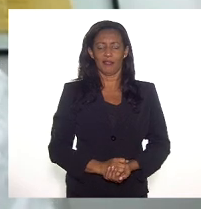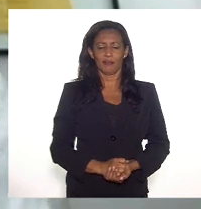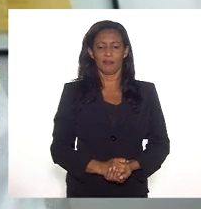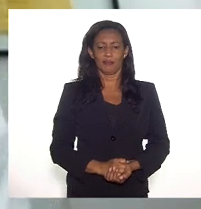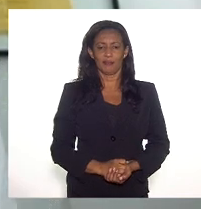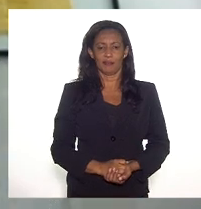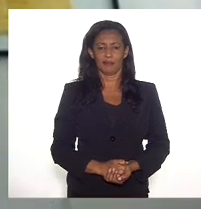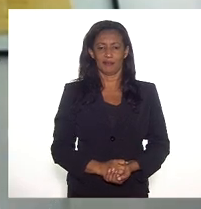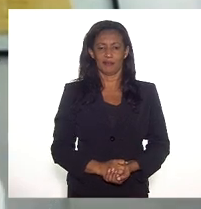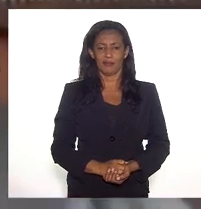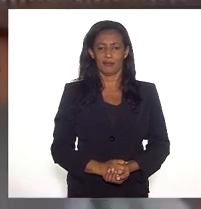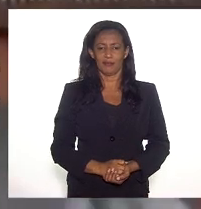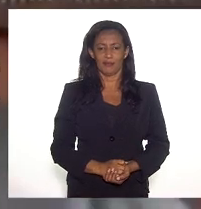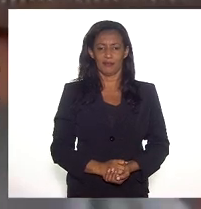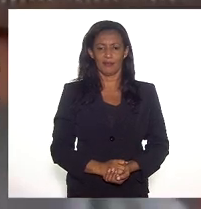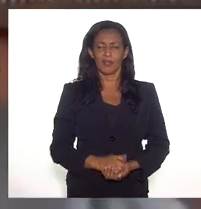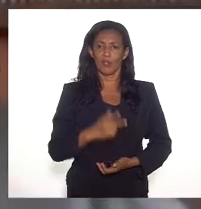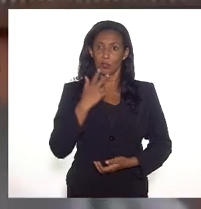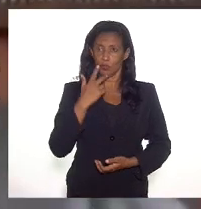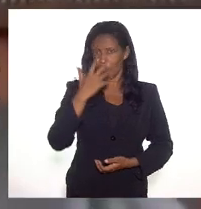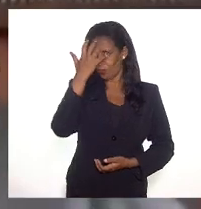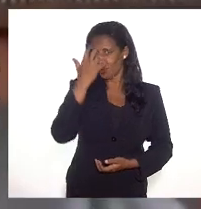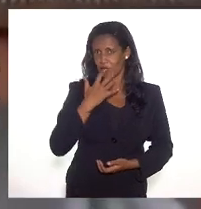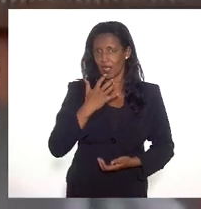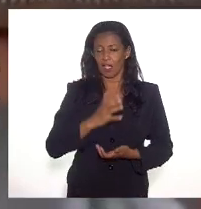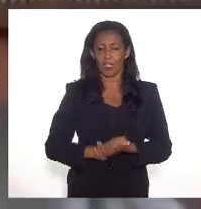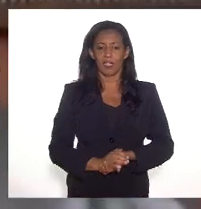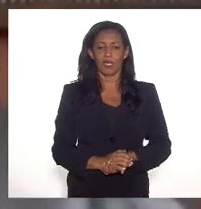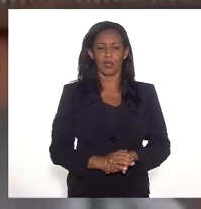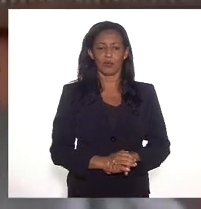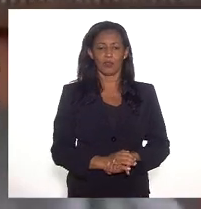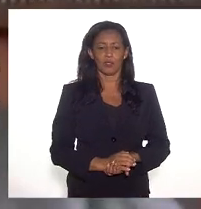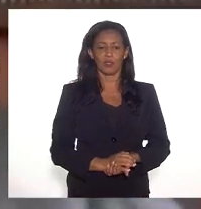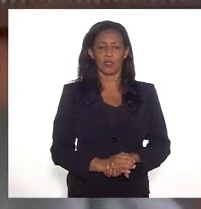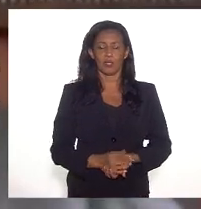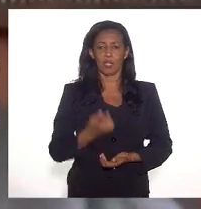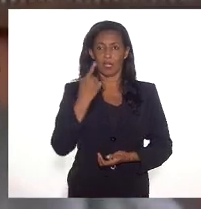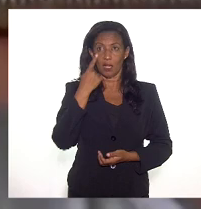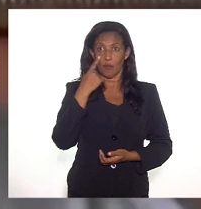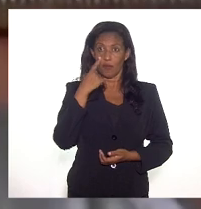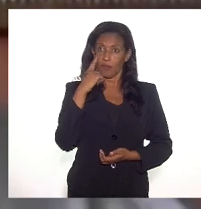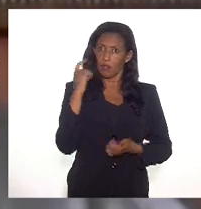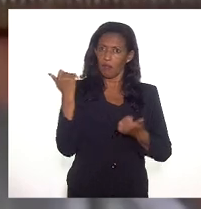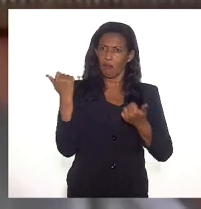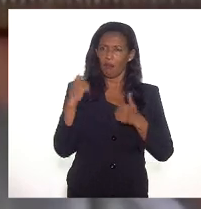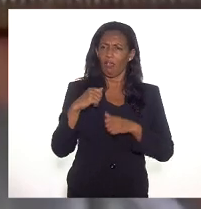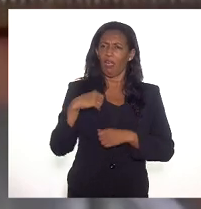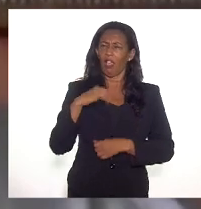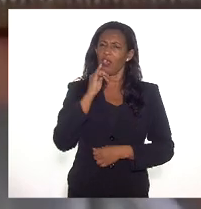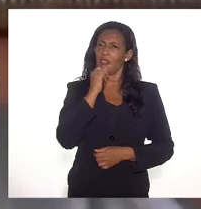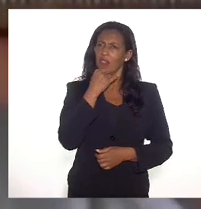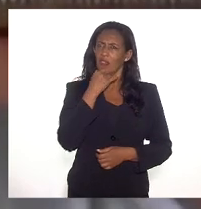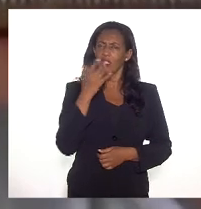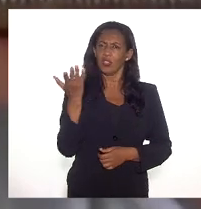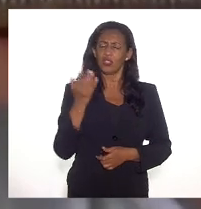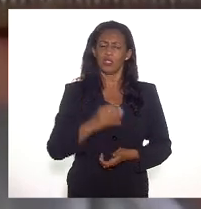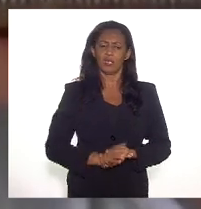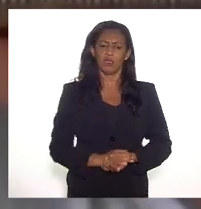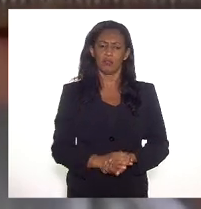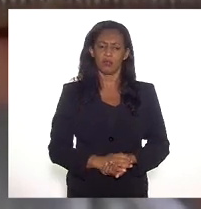Mônica. Não. Falando sério, isso é uma dinâmica muito triste, gente.